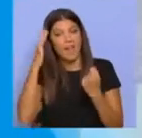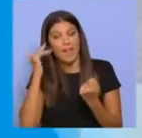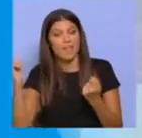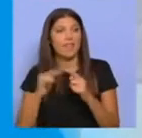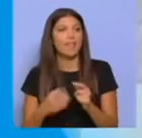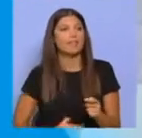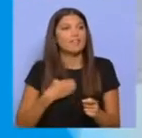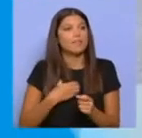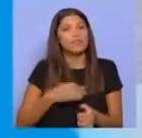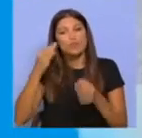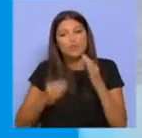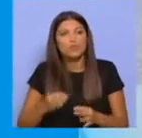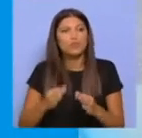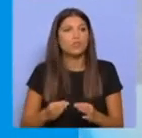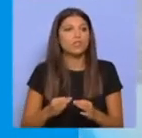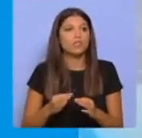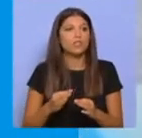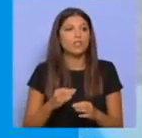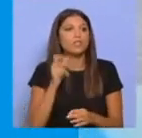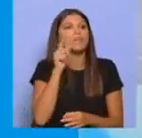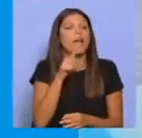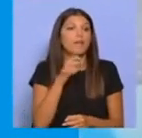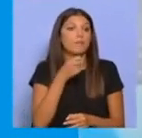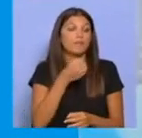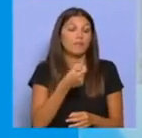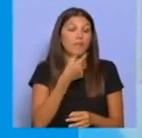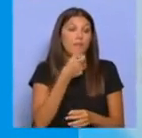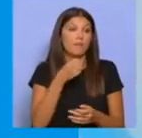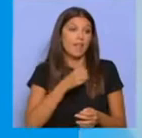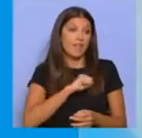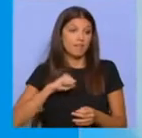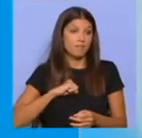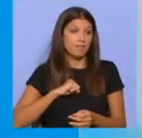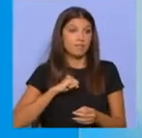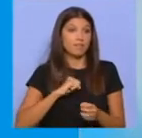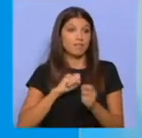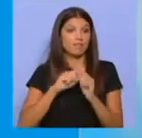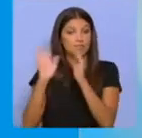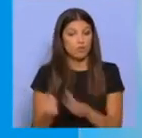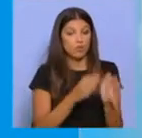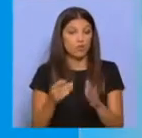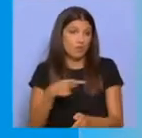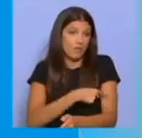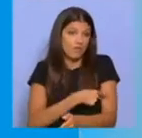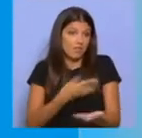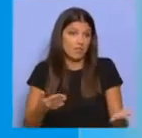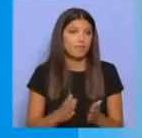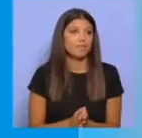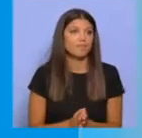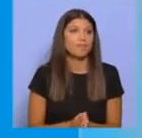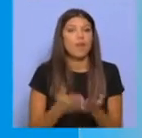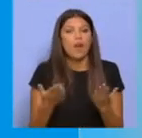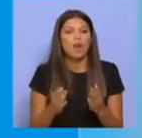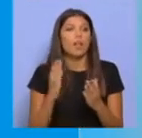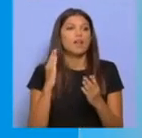sentimento de justiça para com as farmacêuticas que a produzem. Aparentemente, há vários projetos em